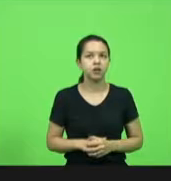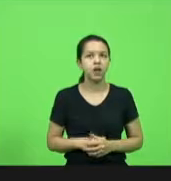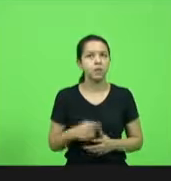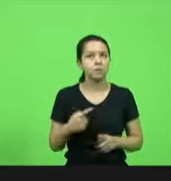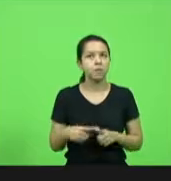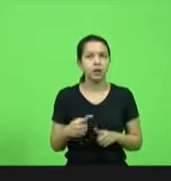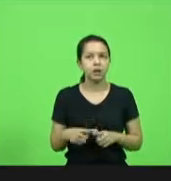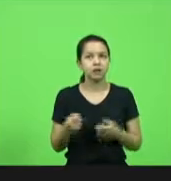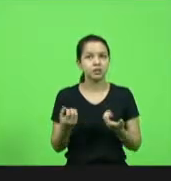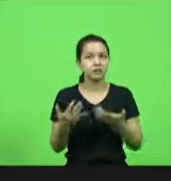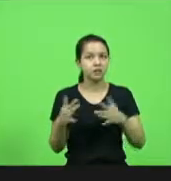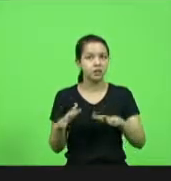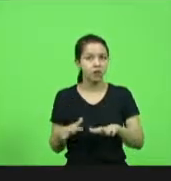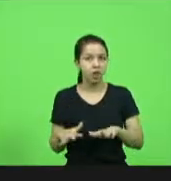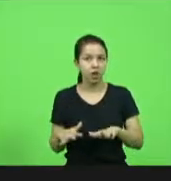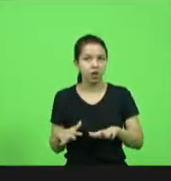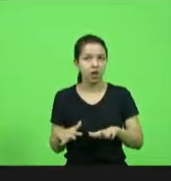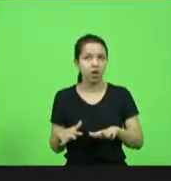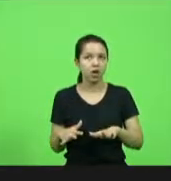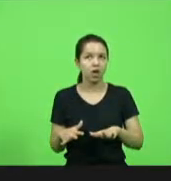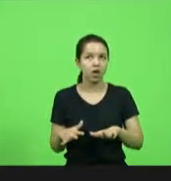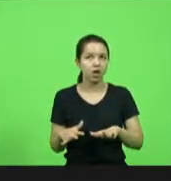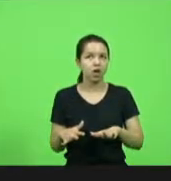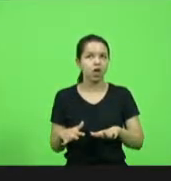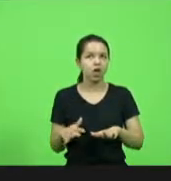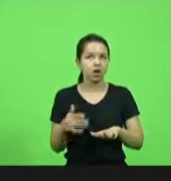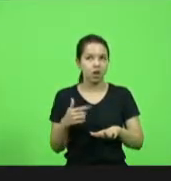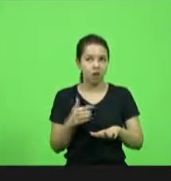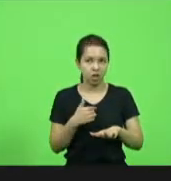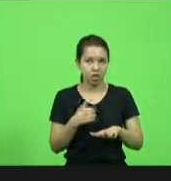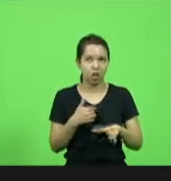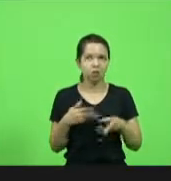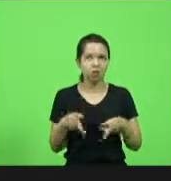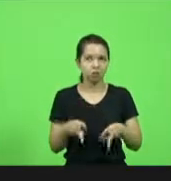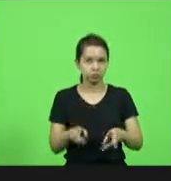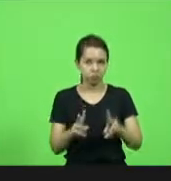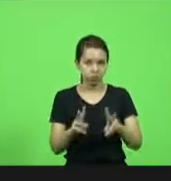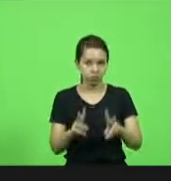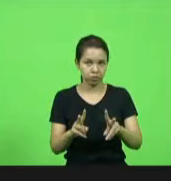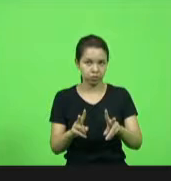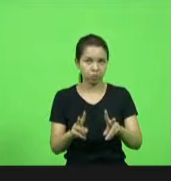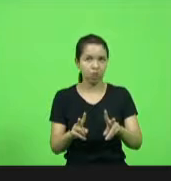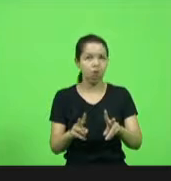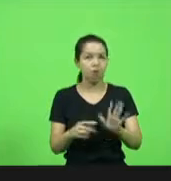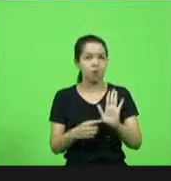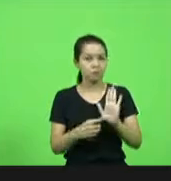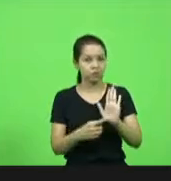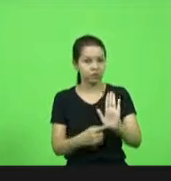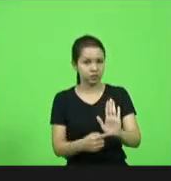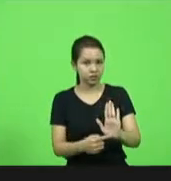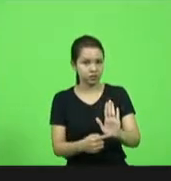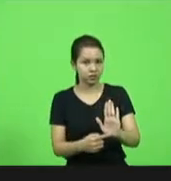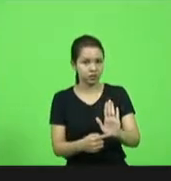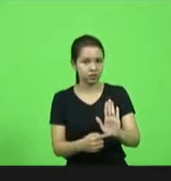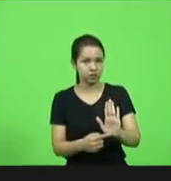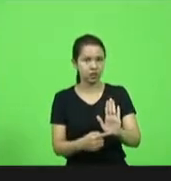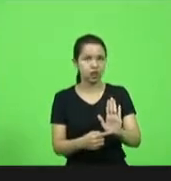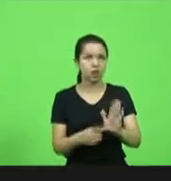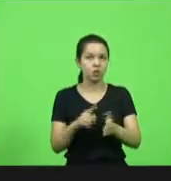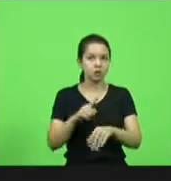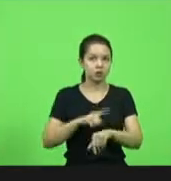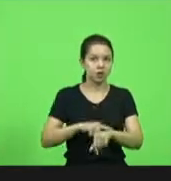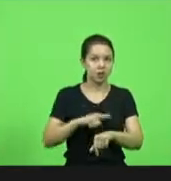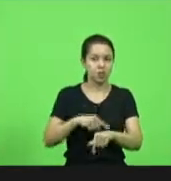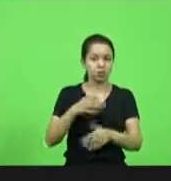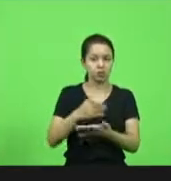aí, mas deixo esse apresentado e o restante do tempo deixo ao